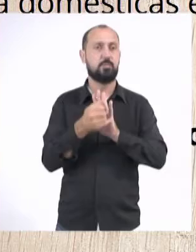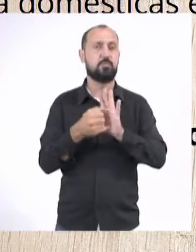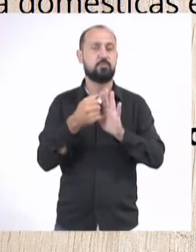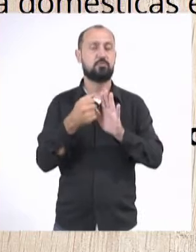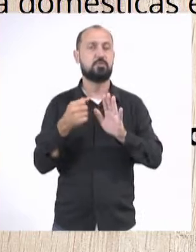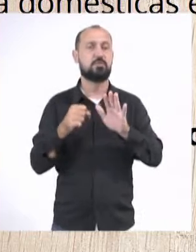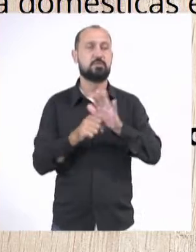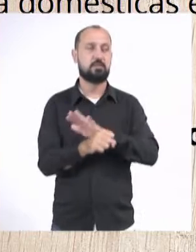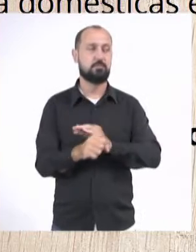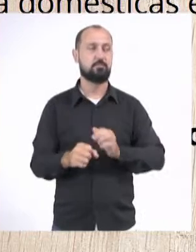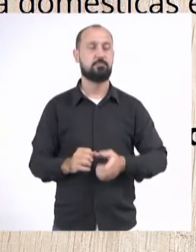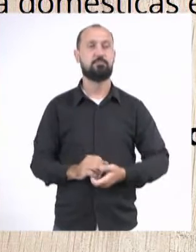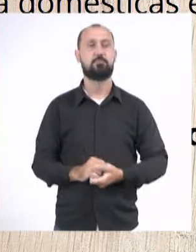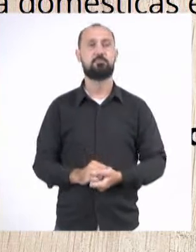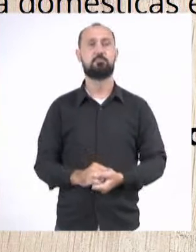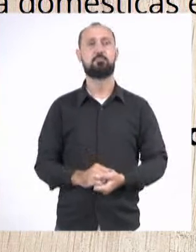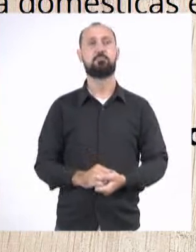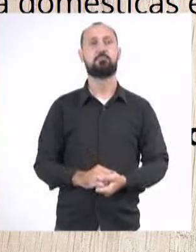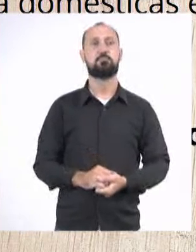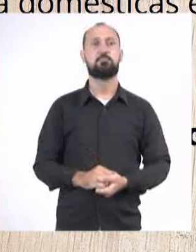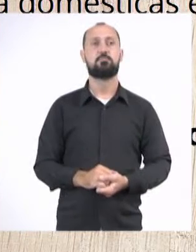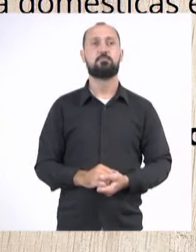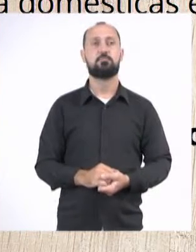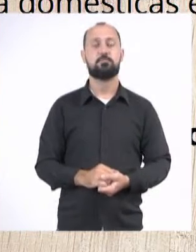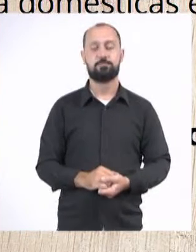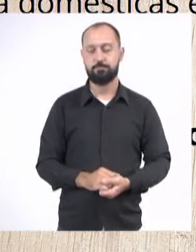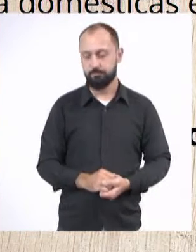será inserido.